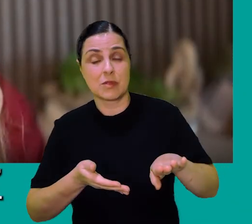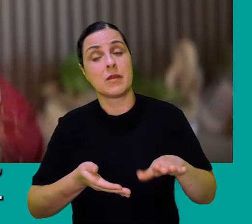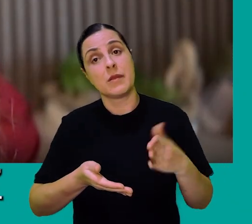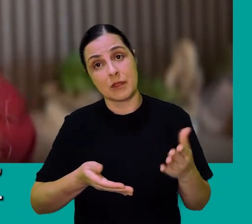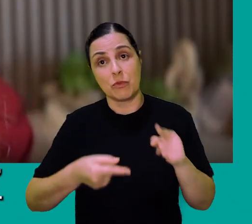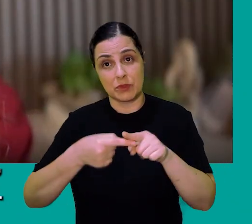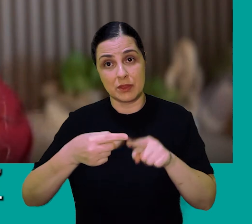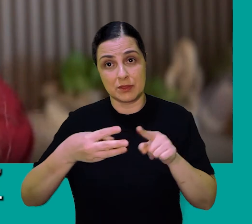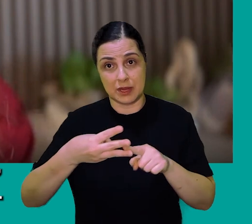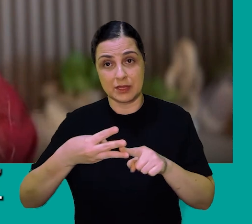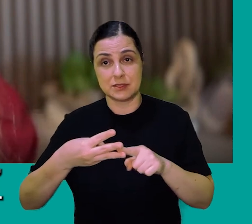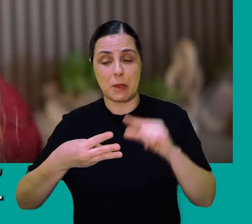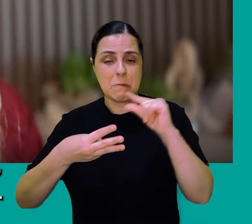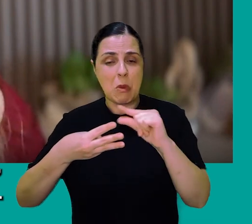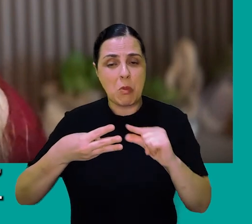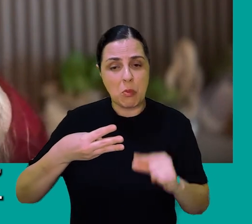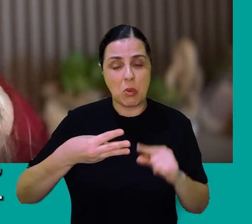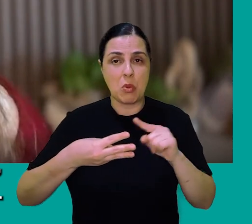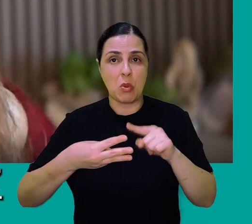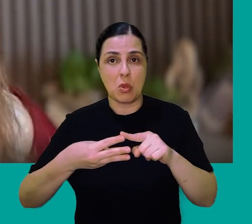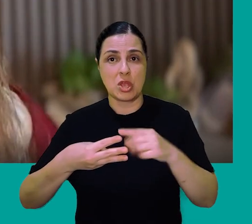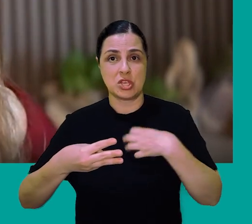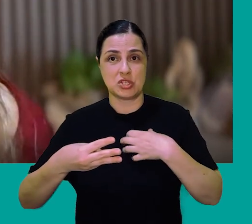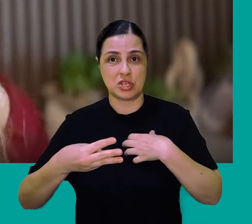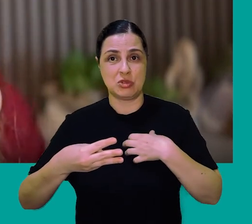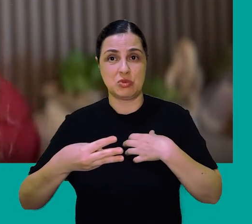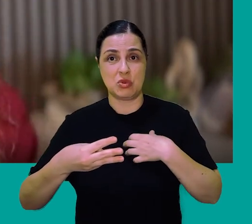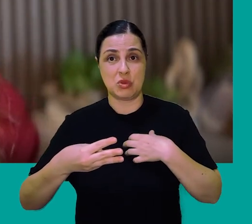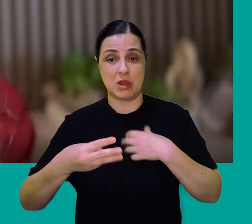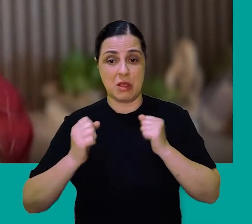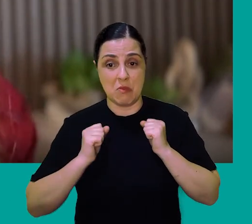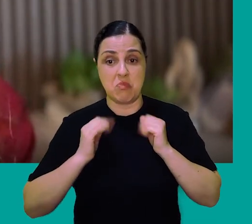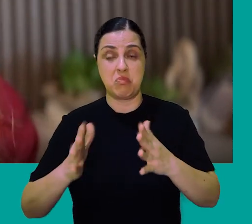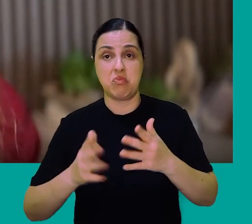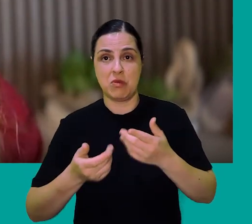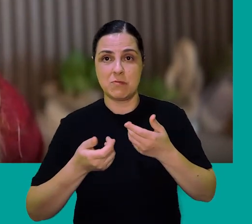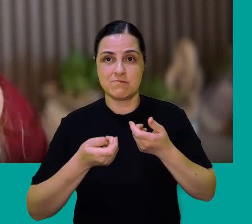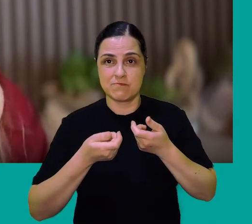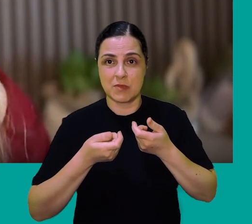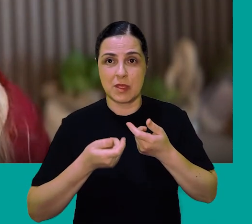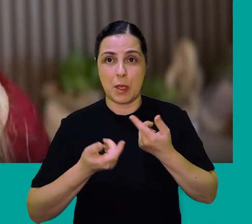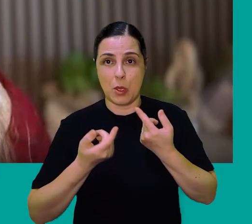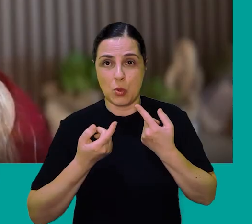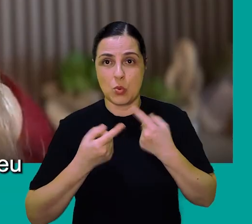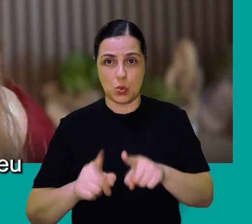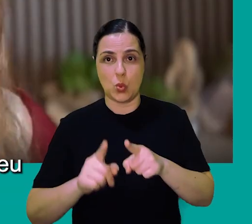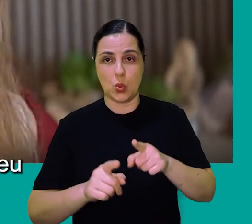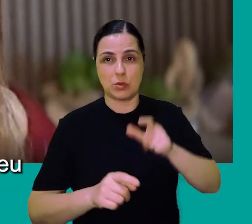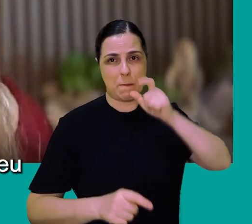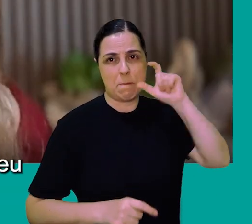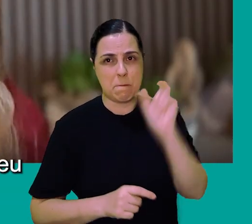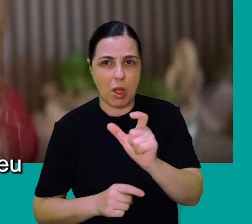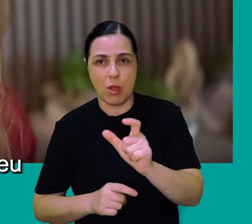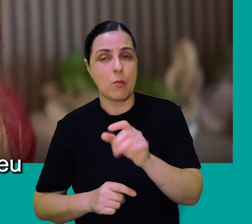microinsulto e microinvalidação. O ataque, ele é um pouco mais direto, ele é quase que a pessoa sabe que está cometendo, né, então,